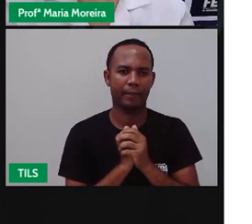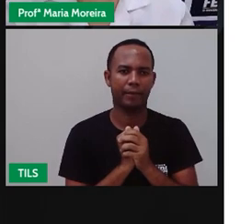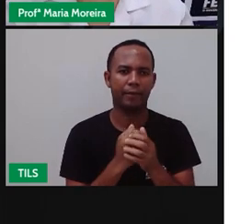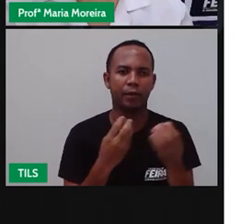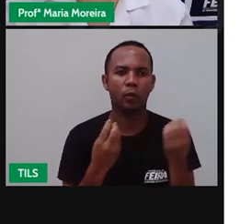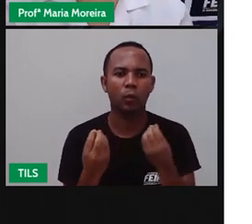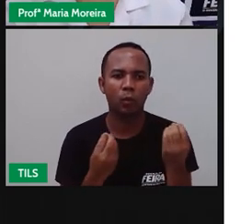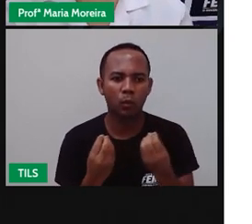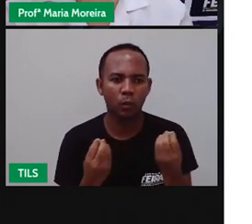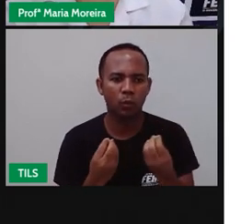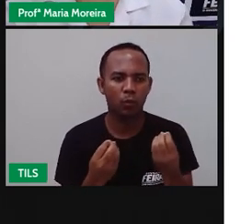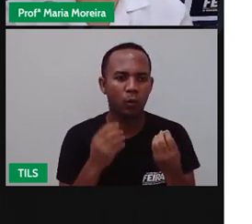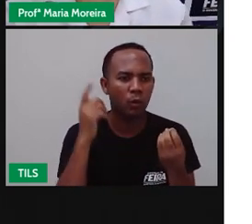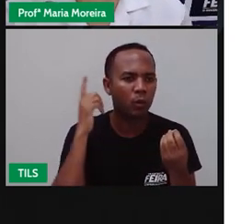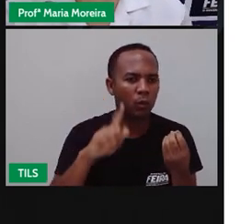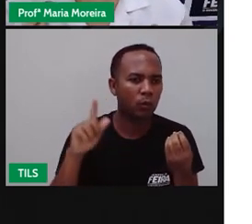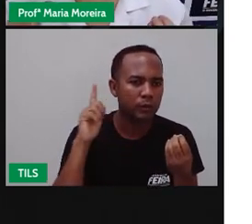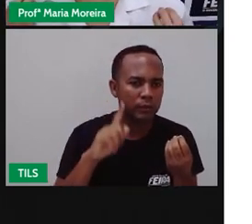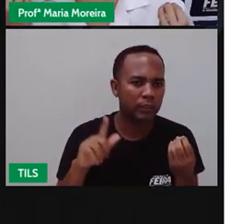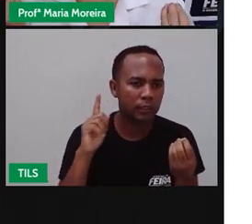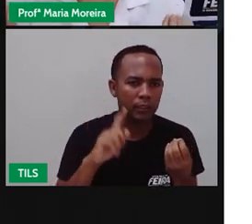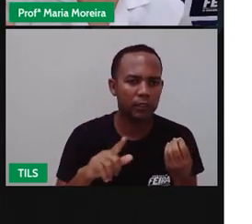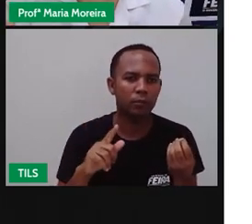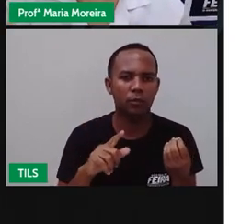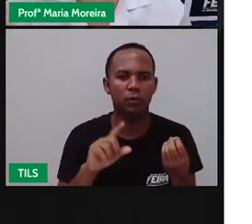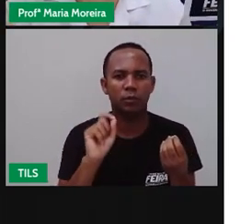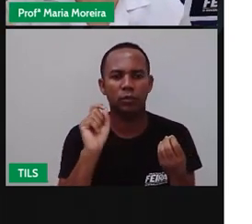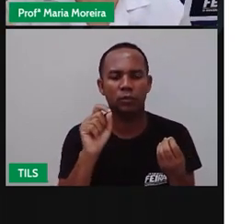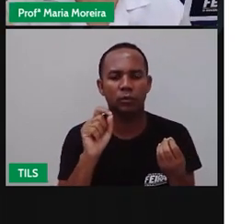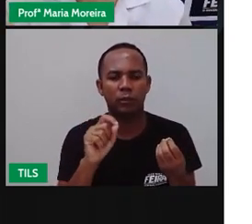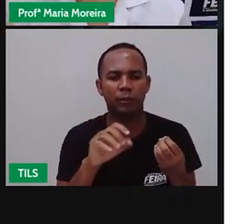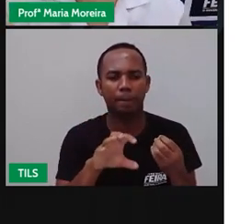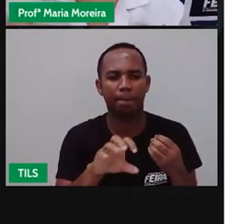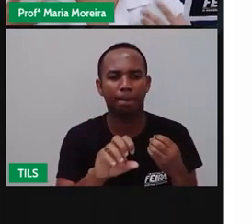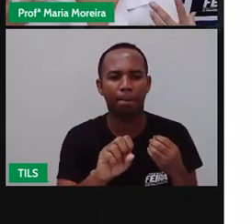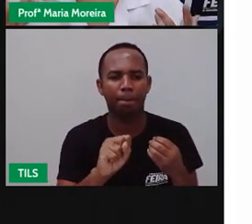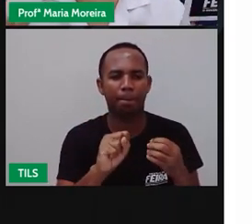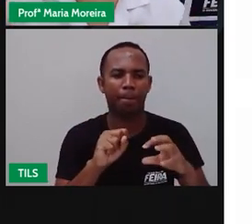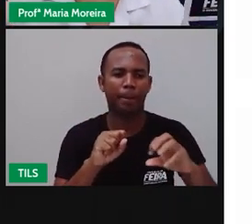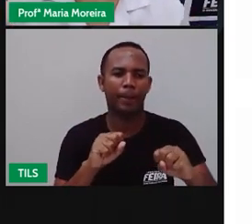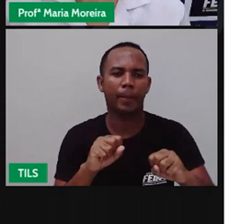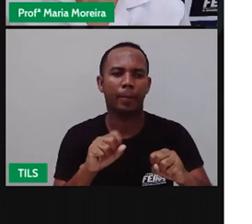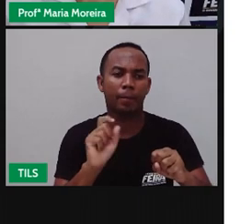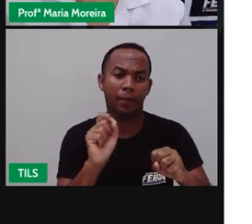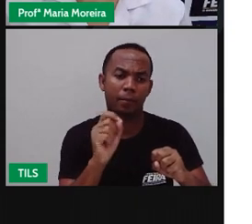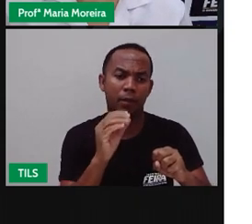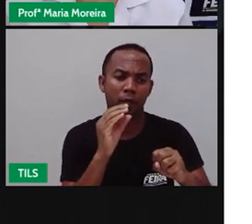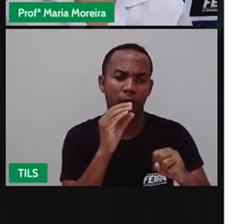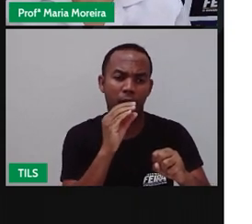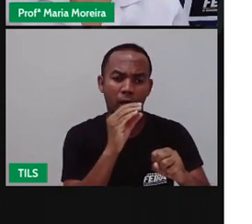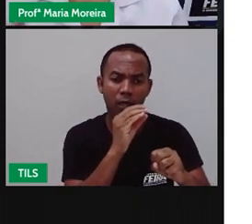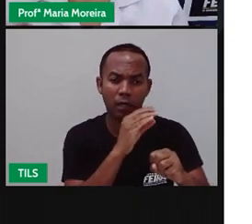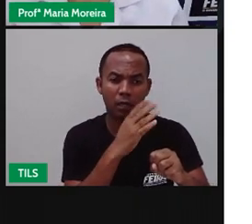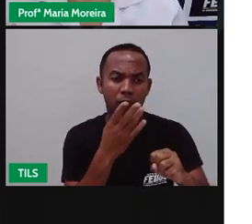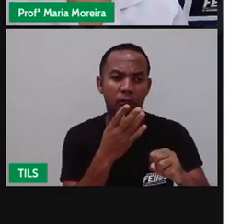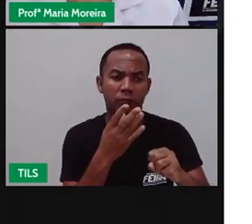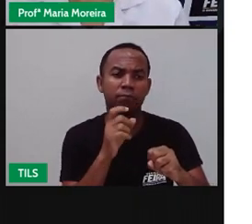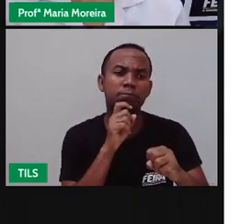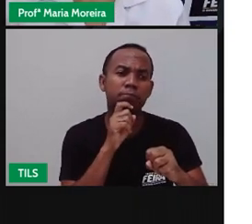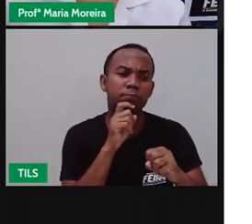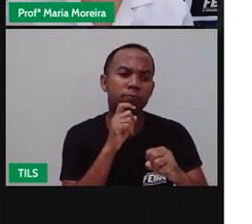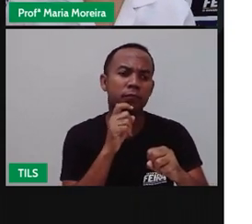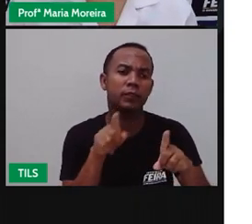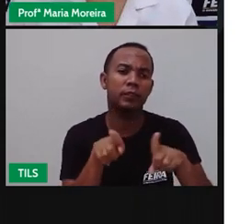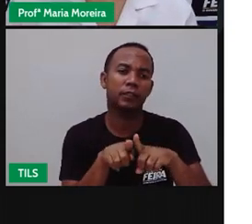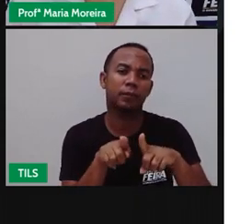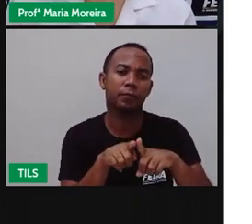com o tato conseguimos sentir o quê? A textura dos objetos, a temperatura, além de quê? De sensações de dor